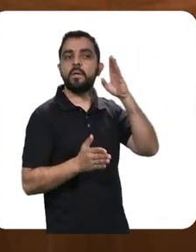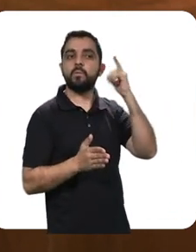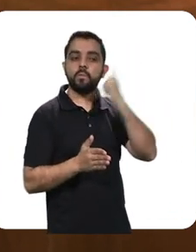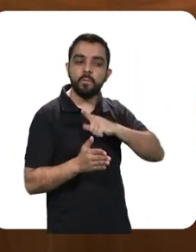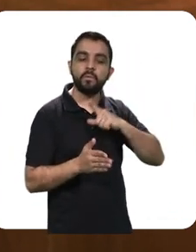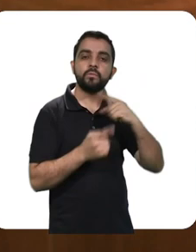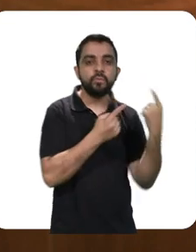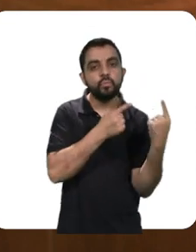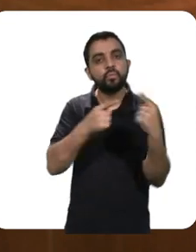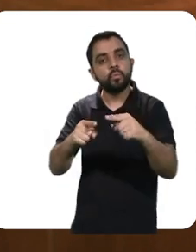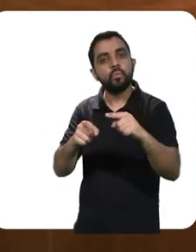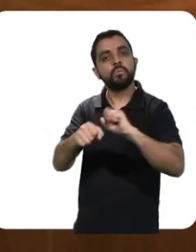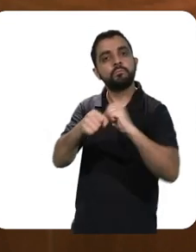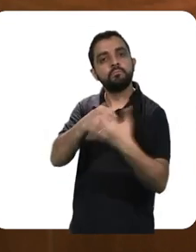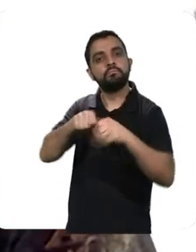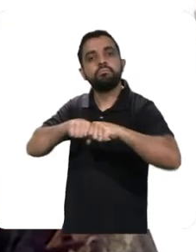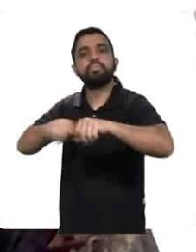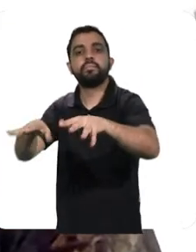essa pandemia?